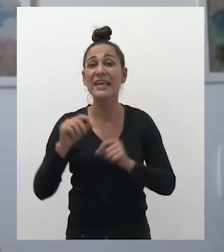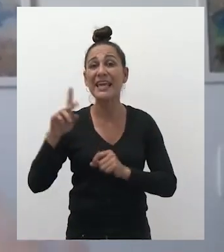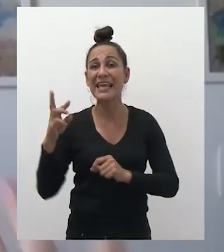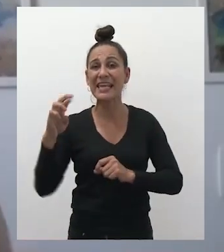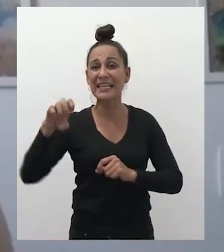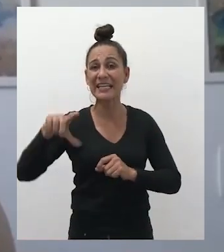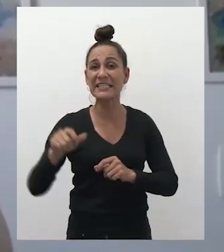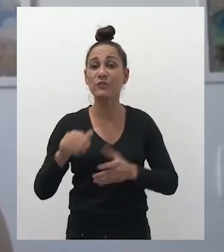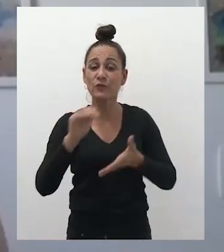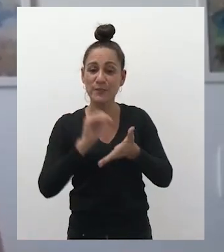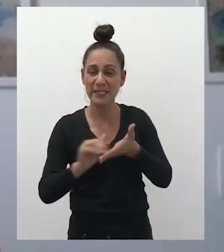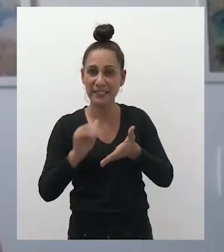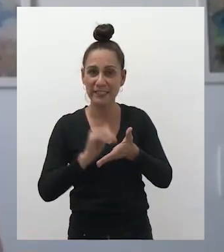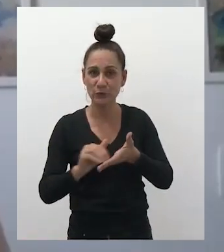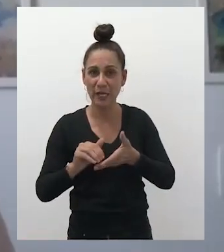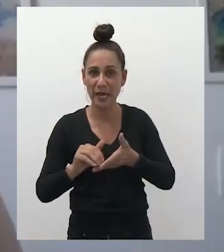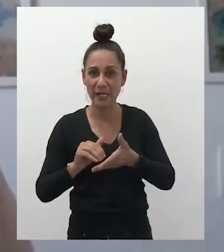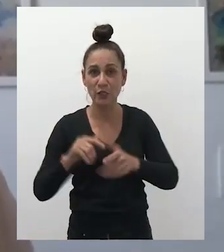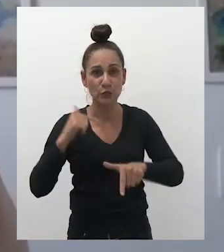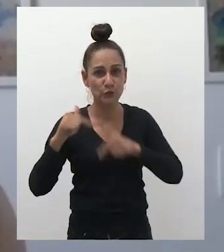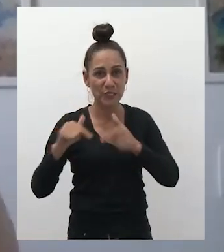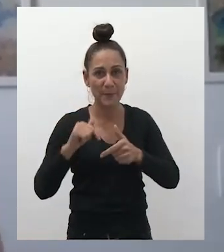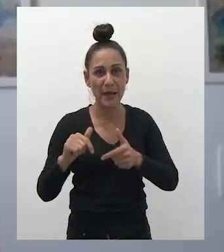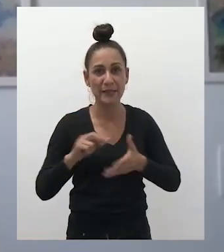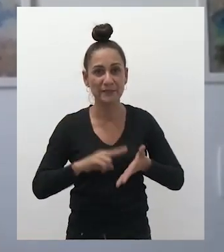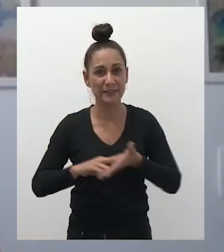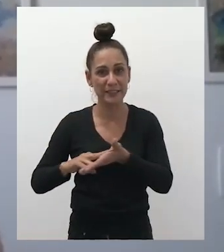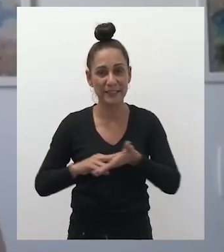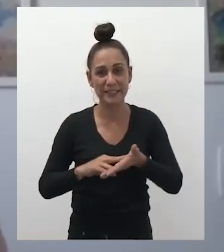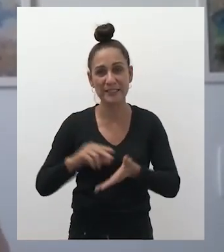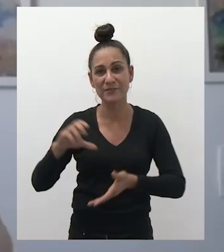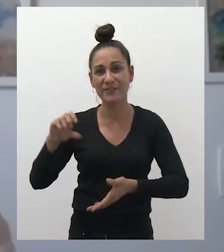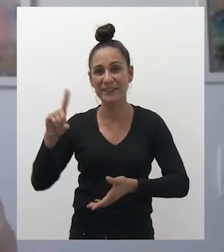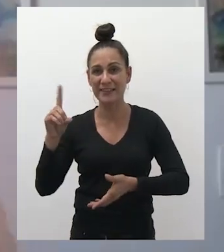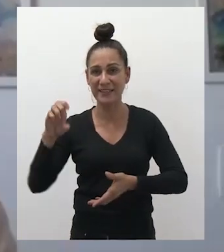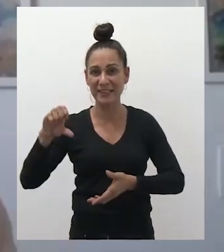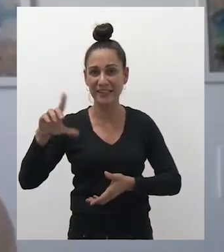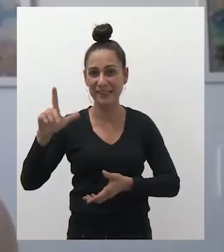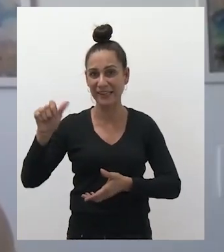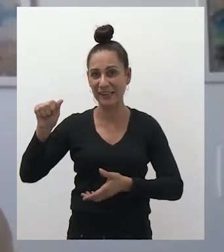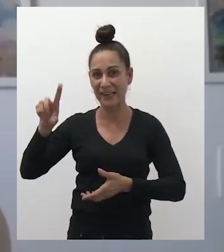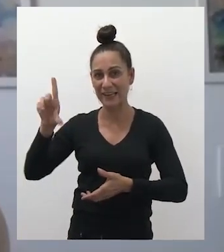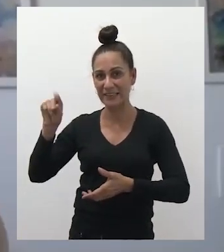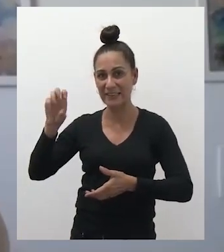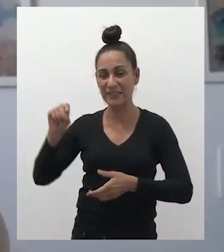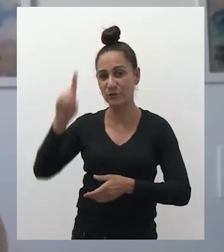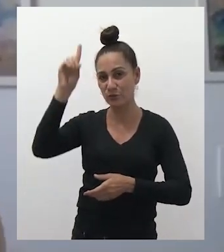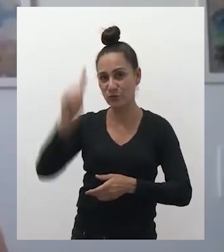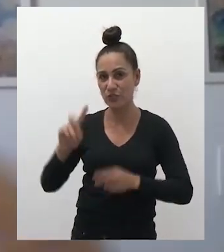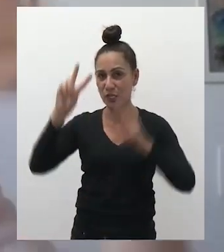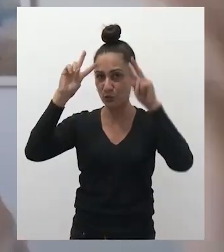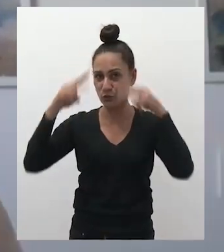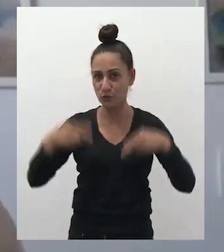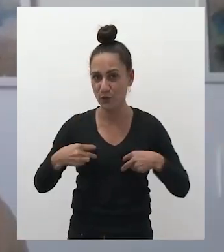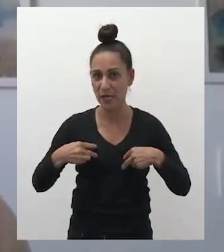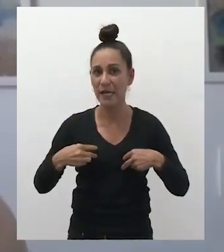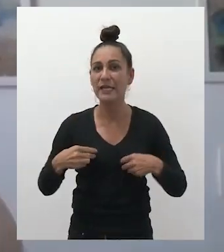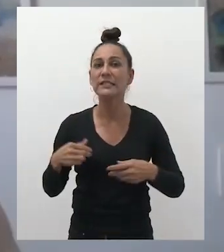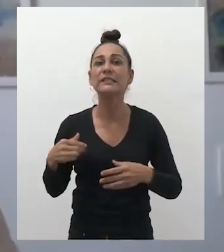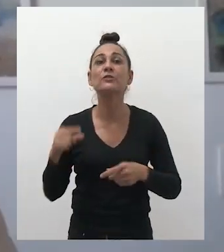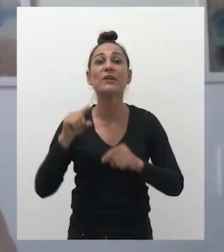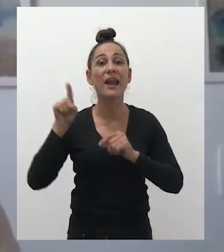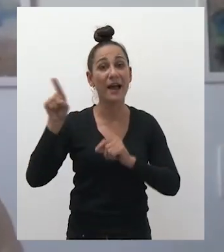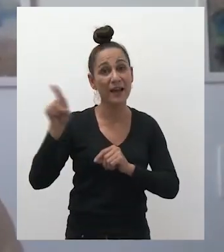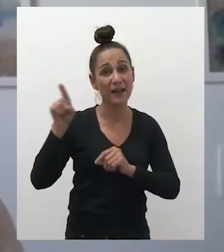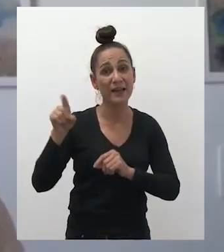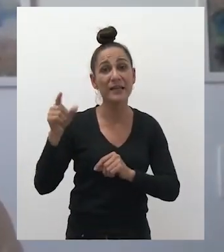o secretário dos trabalhos da Declaração Universal dos Direitos Humanos. É nessa cidade a sede da Corte Europeia de